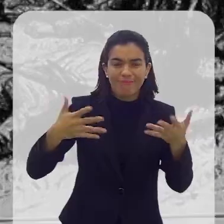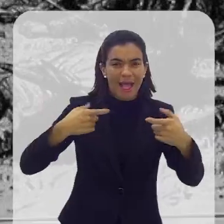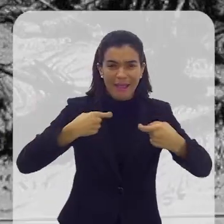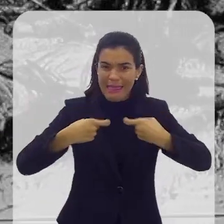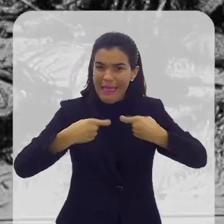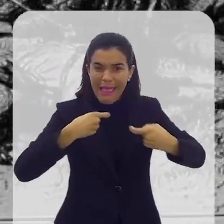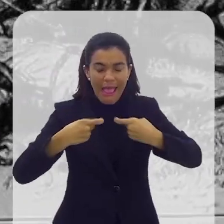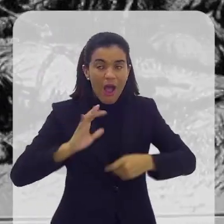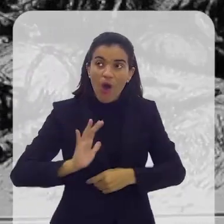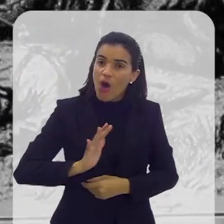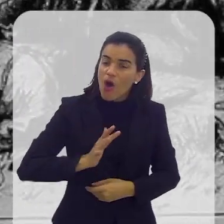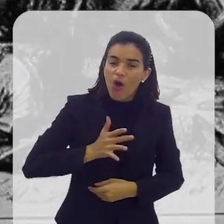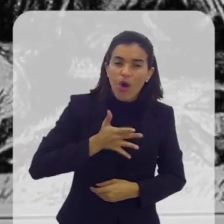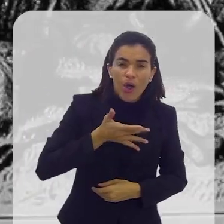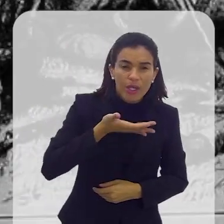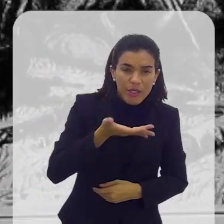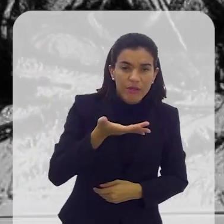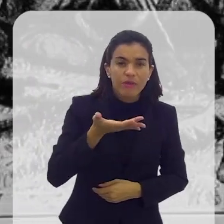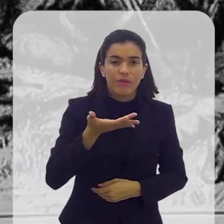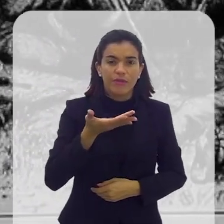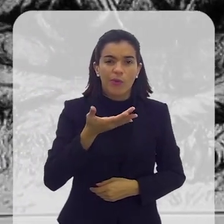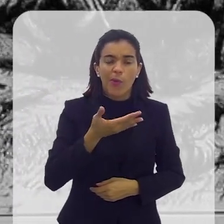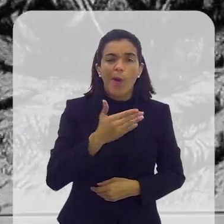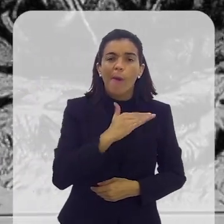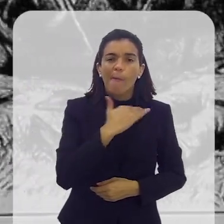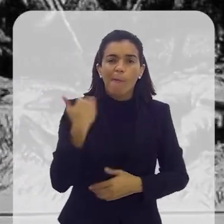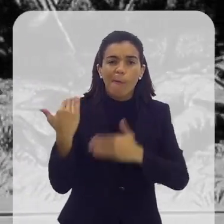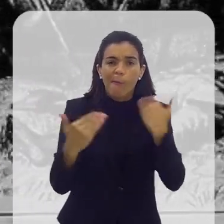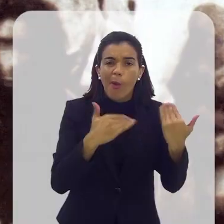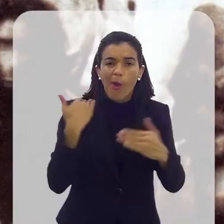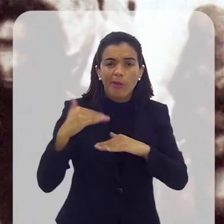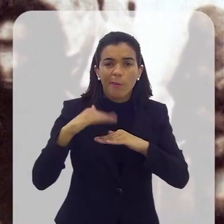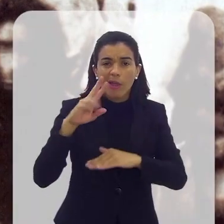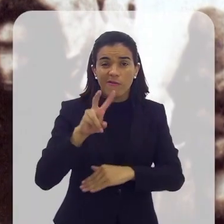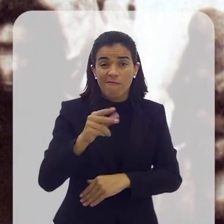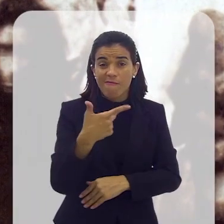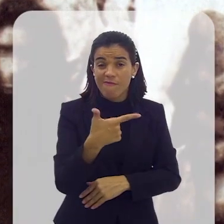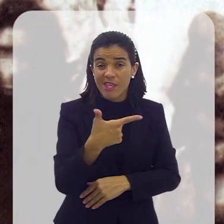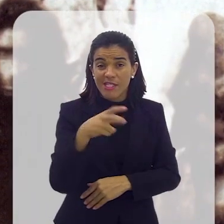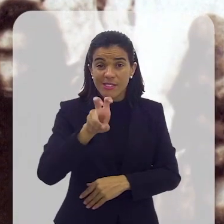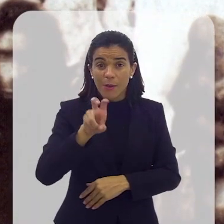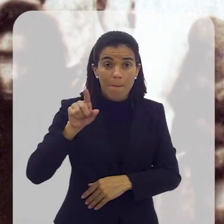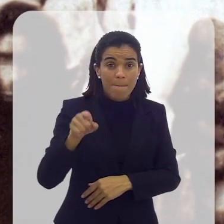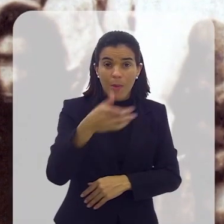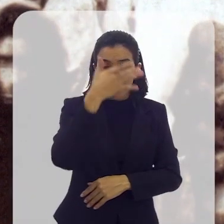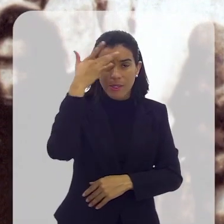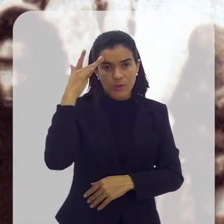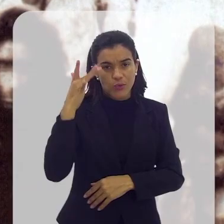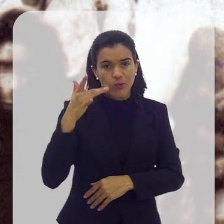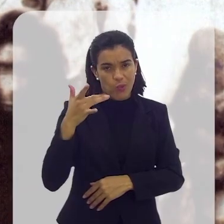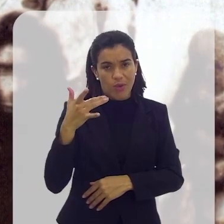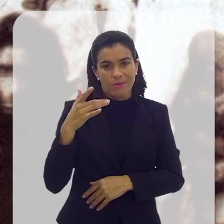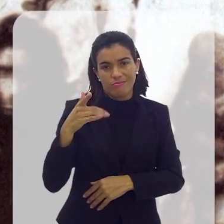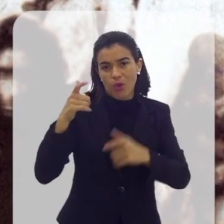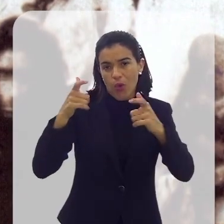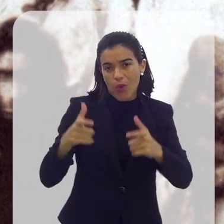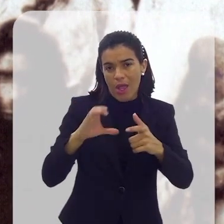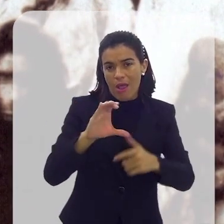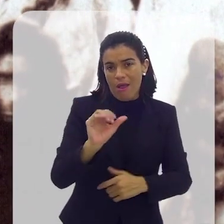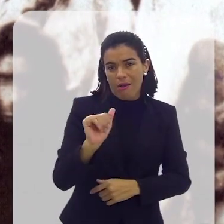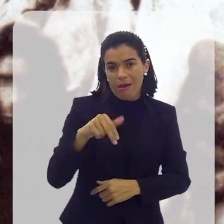chargista, caricaturista, e publicava nos jornais, foi a primeira mulher, até onde se sabe, a ter uma caricatura publicada